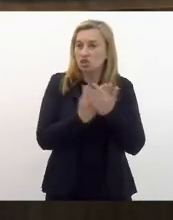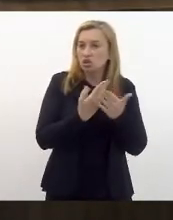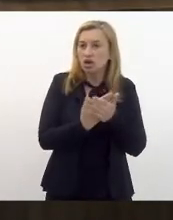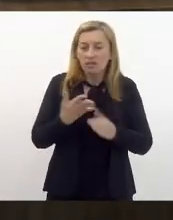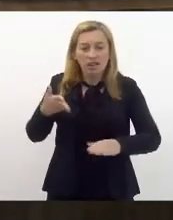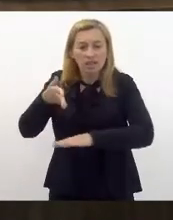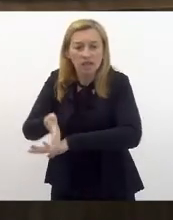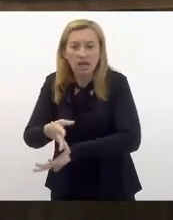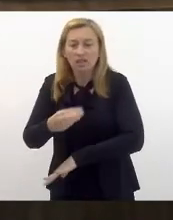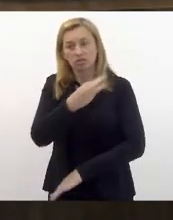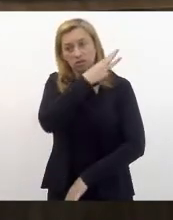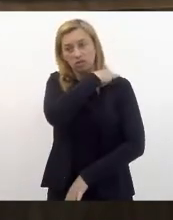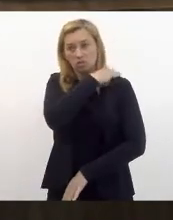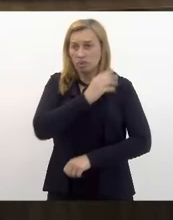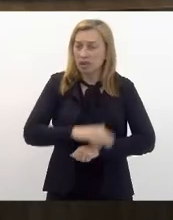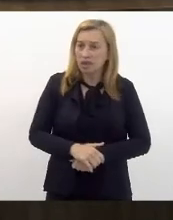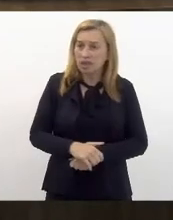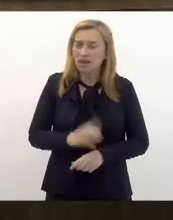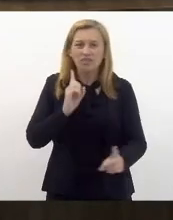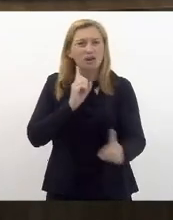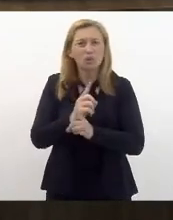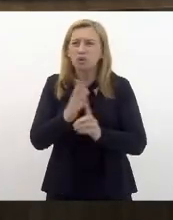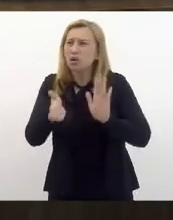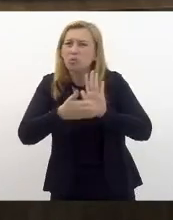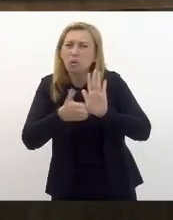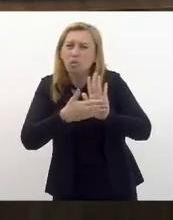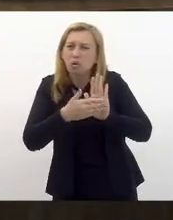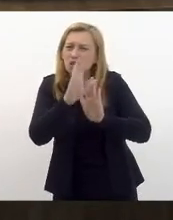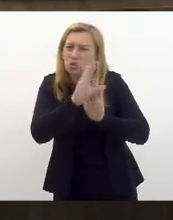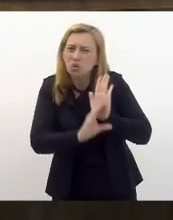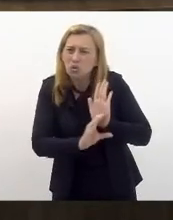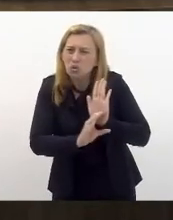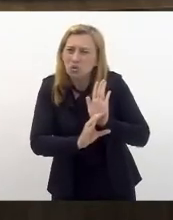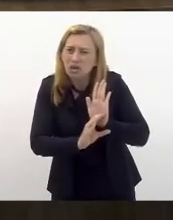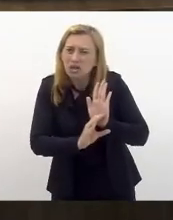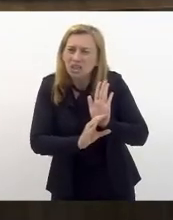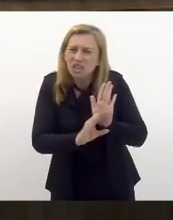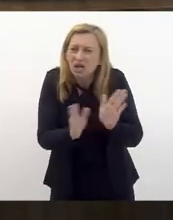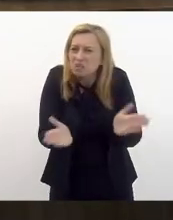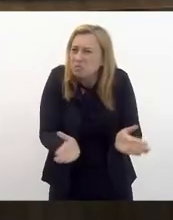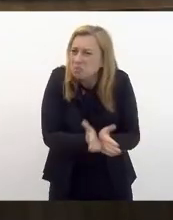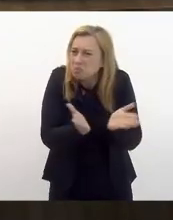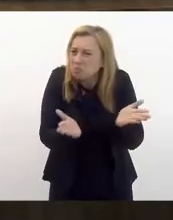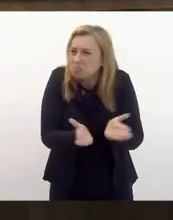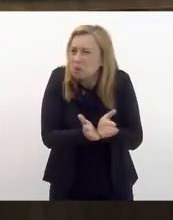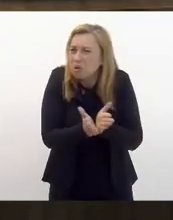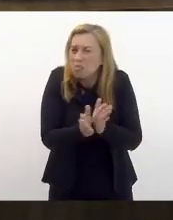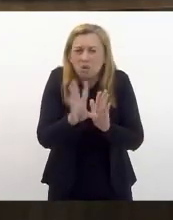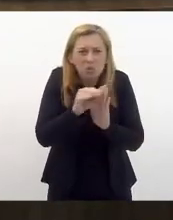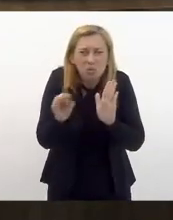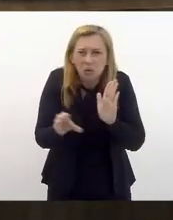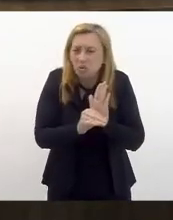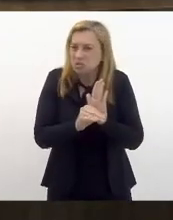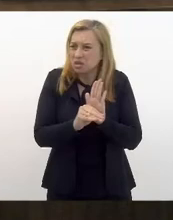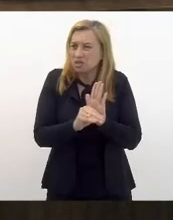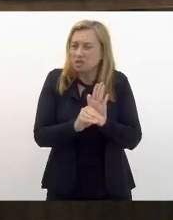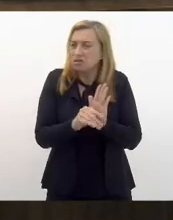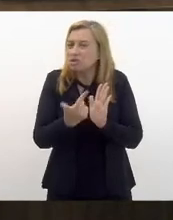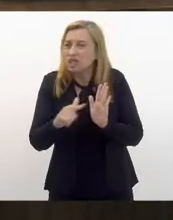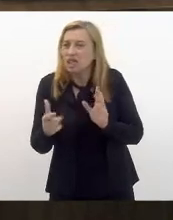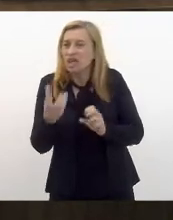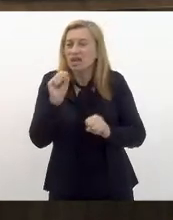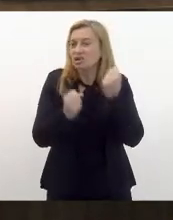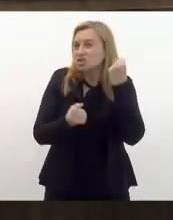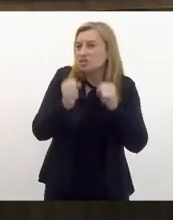vai entrar no ensino médio e vai encontrar uma proposta curricular que empobrece a formação dele não pode não vai ter aula de